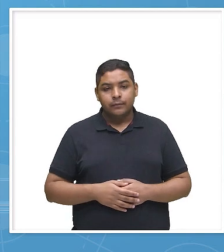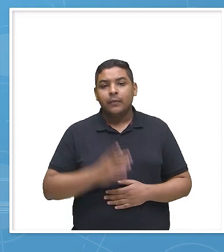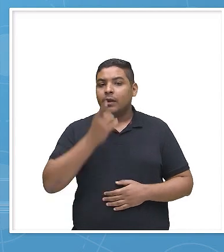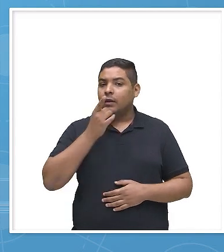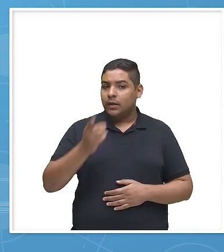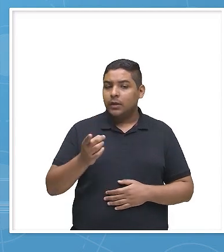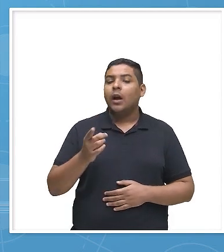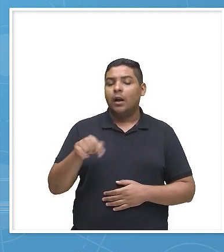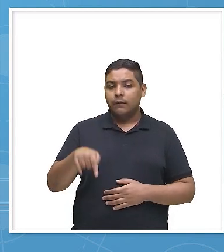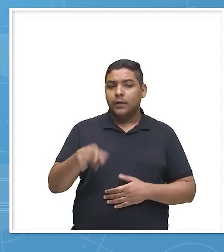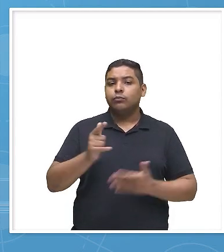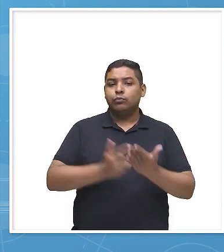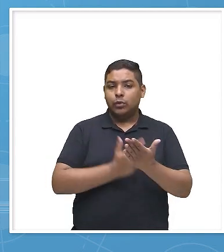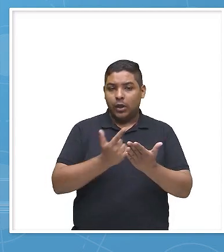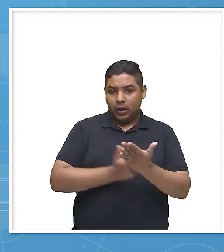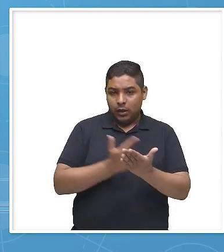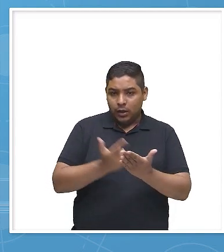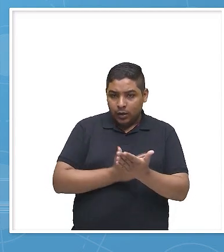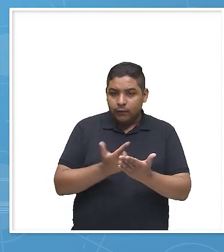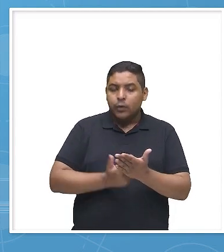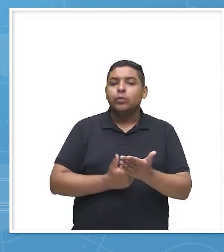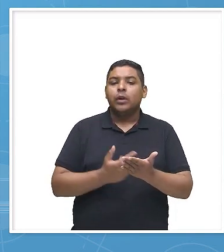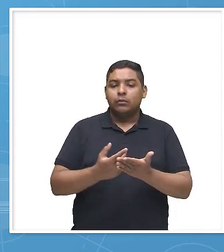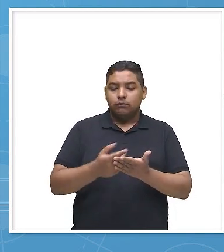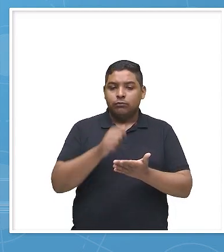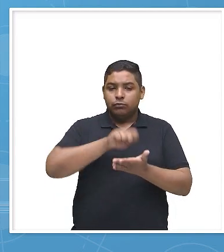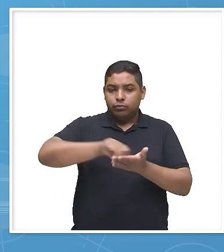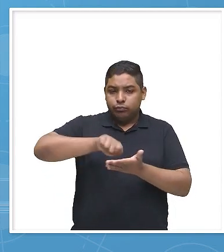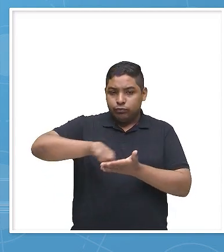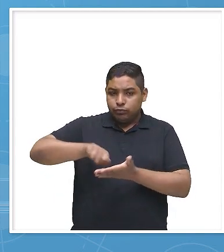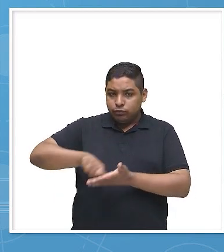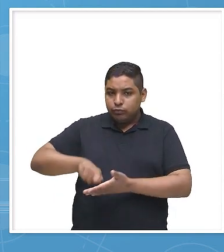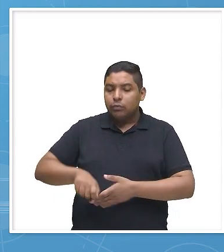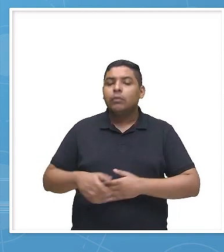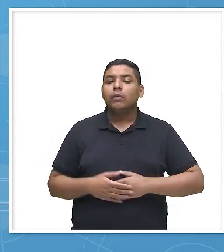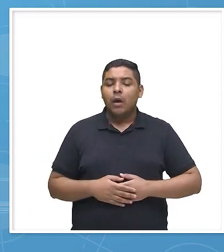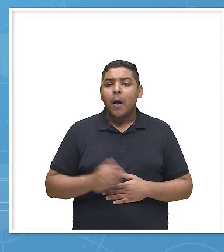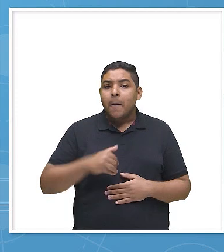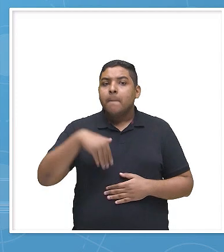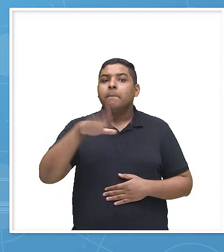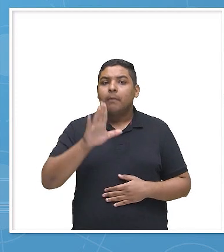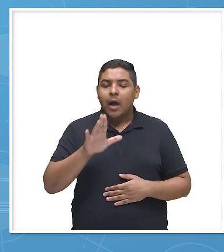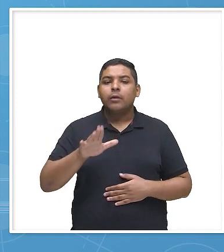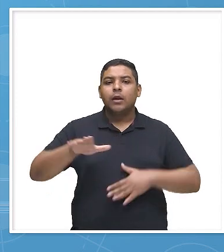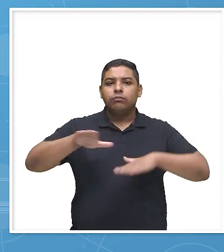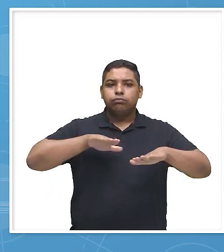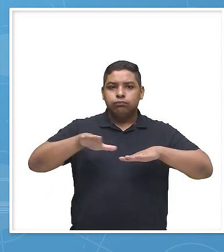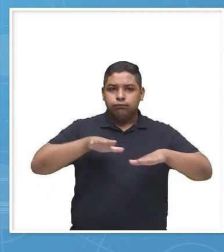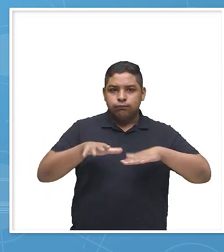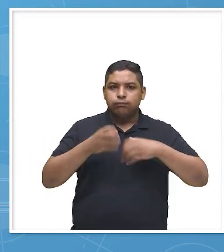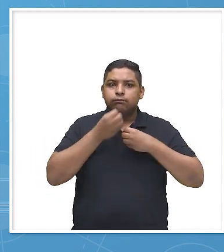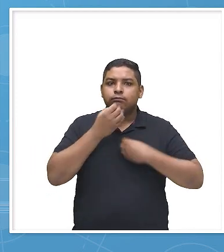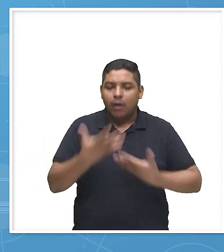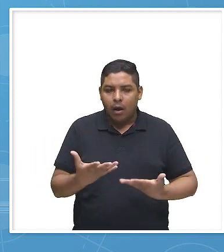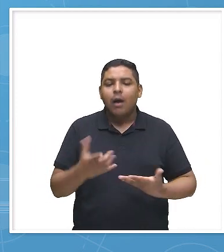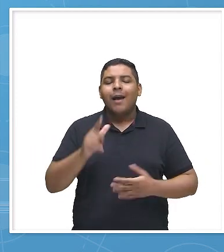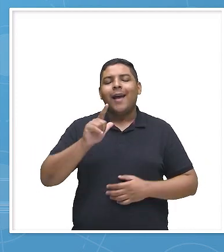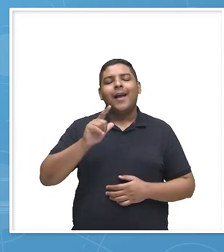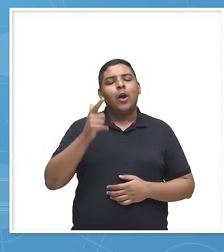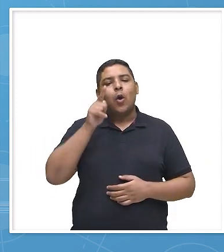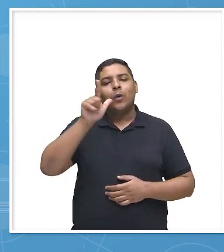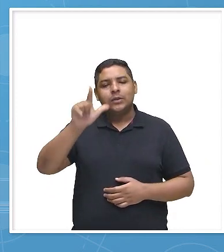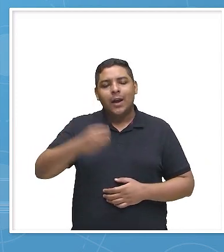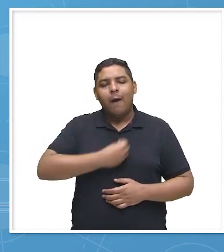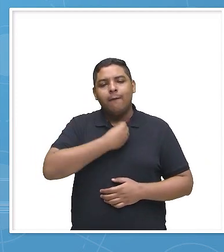sua obra, o mais apto conseguia sobreviver ao ambiente. Então, as espécies estão, segundo essa teoria,